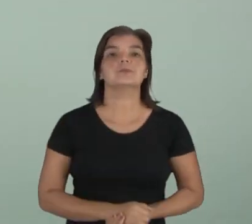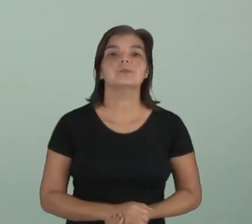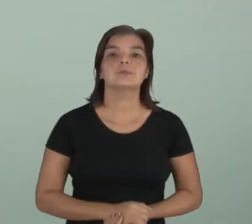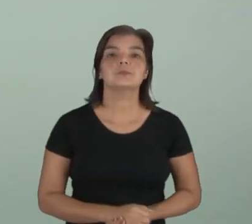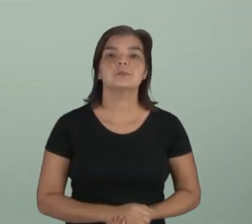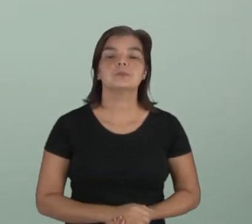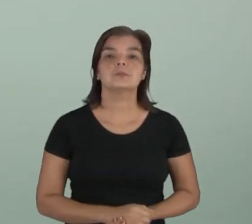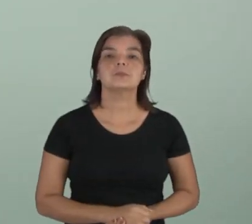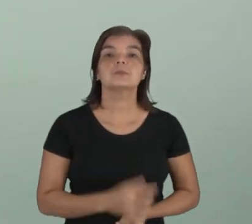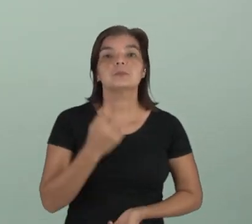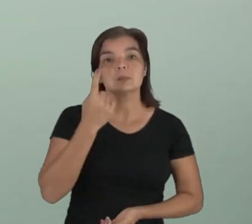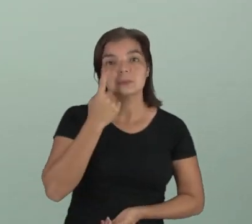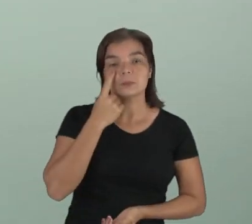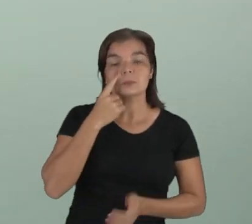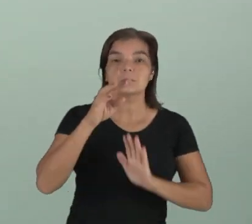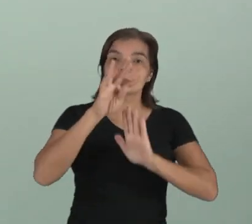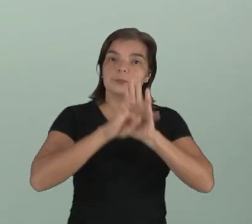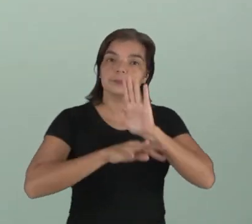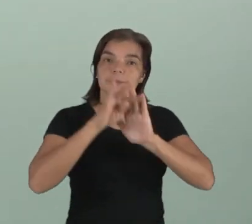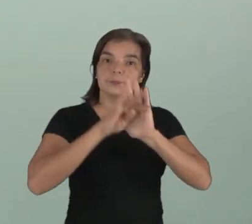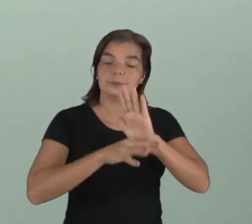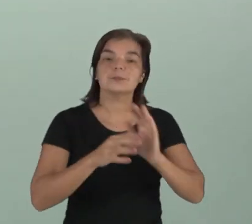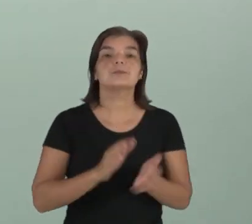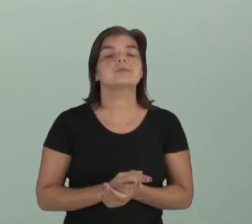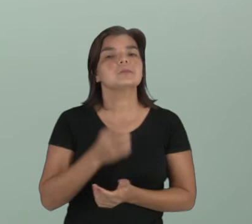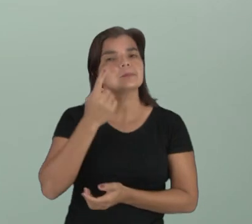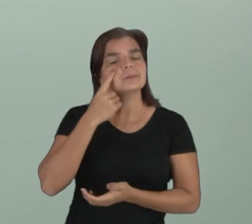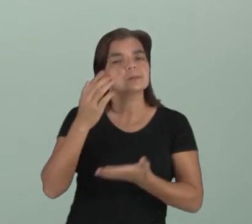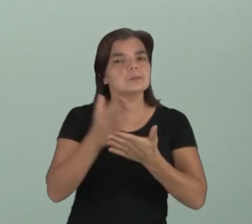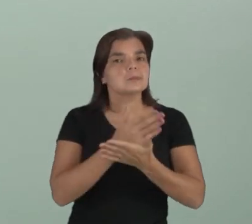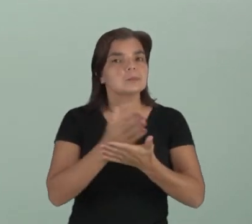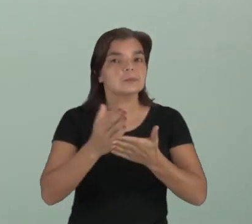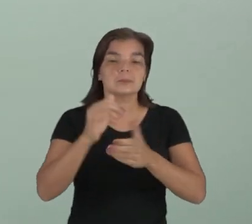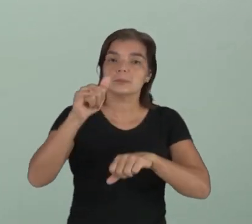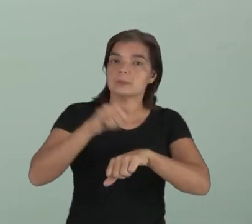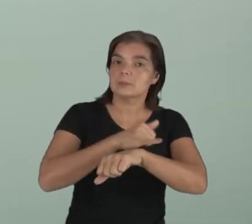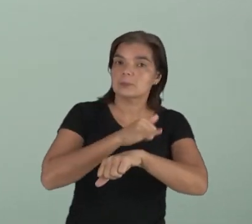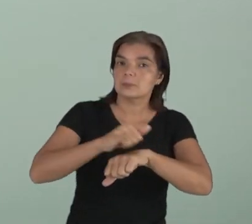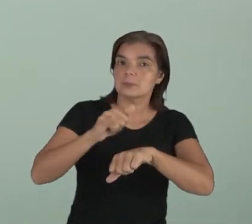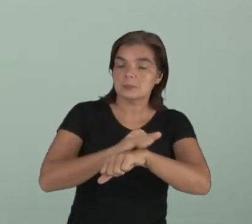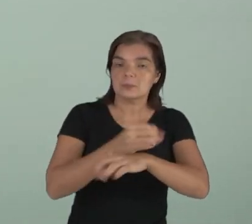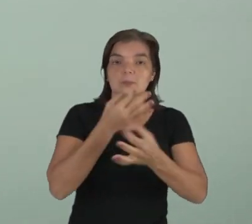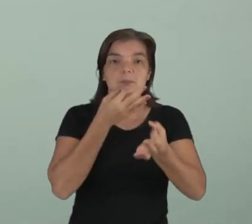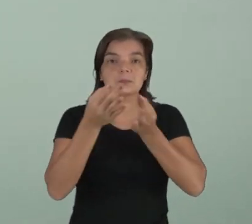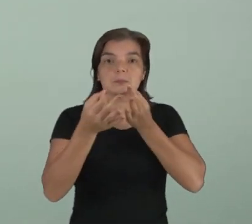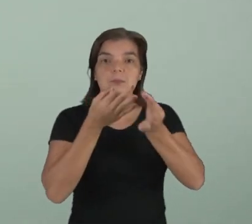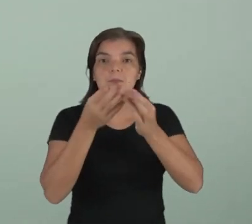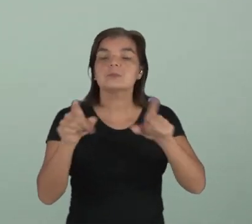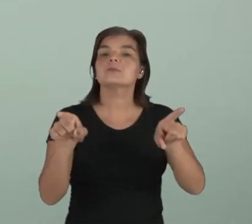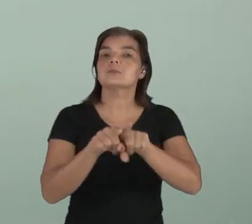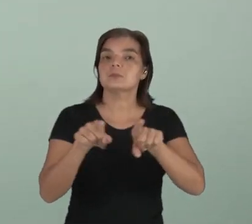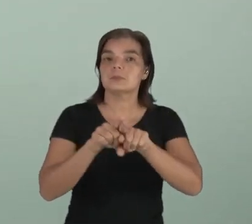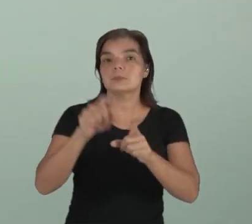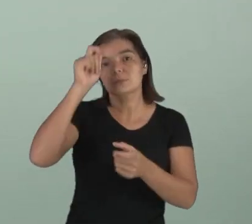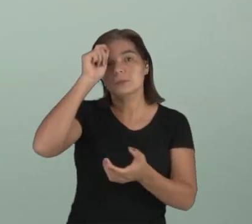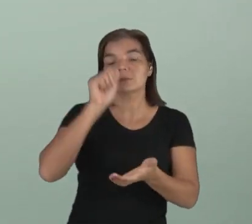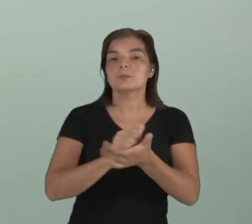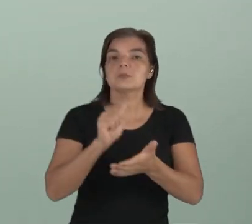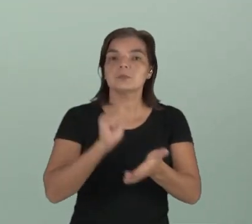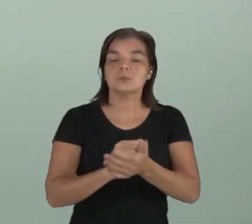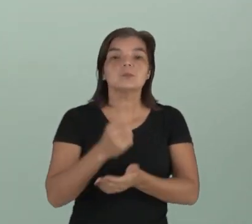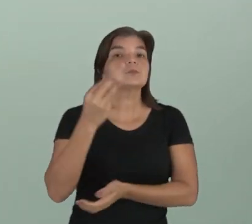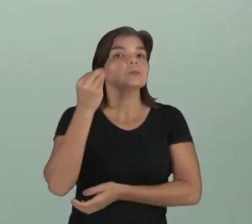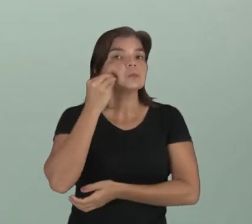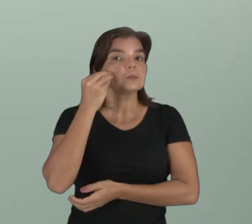Olhem só, vamos observar o texto para a gente encontrar algumas estratégias argumentativas que o articulista tentou